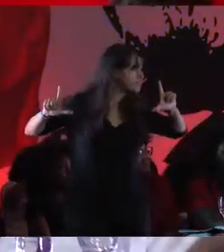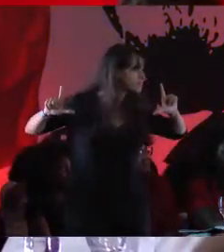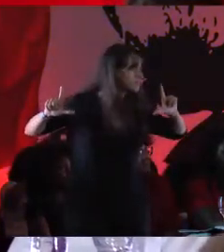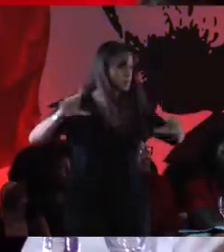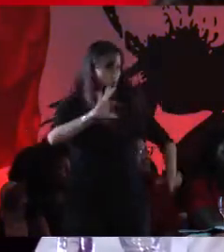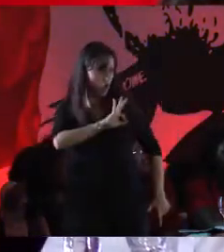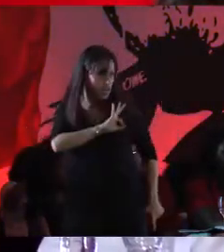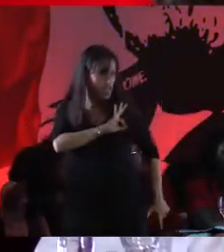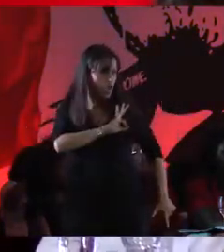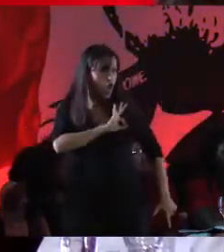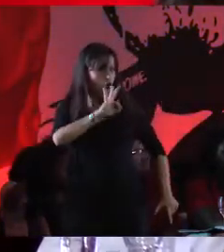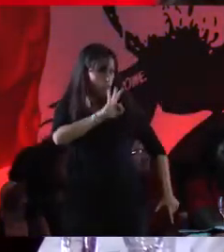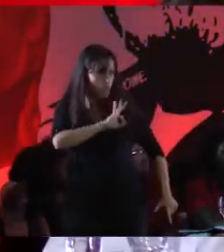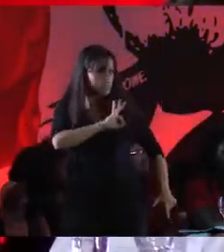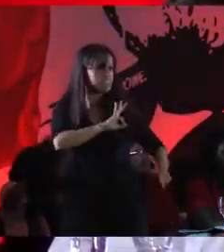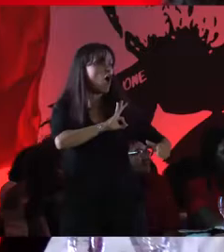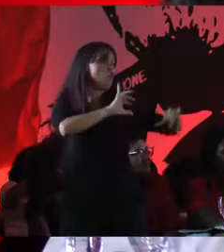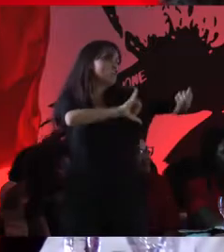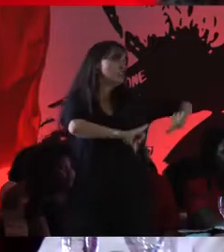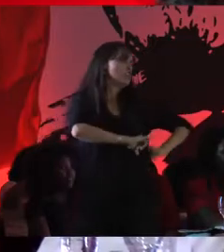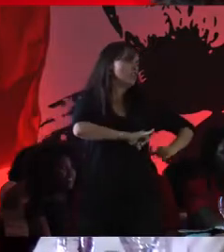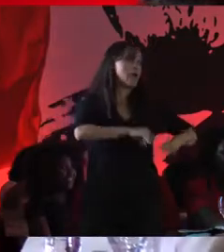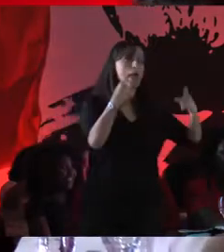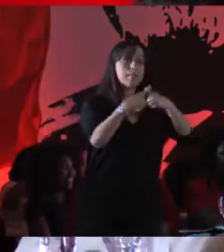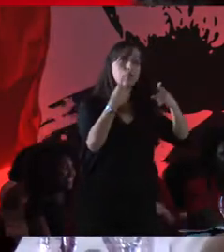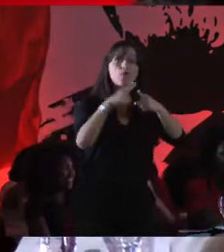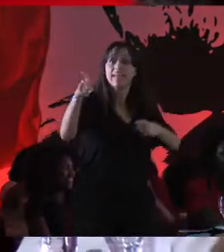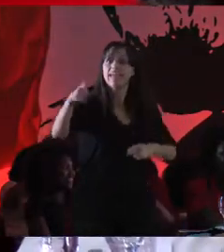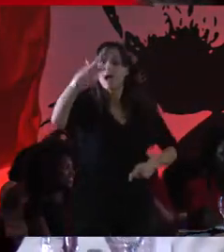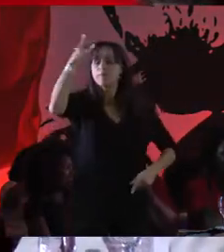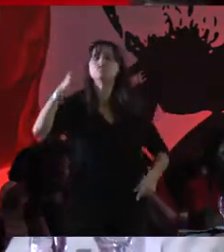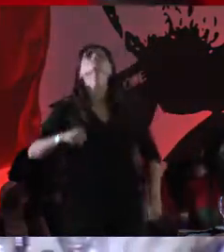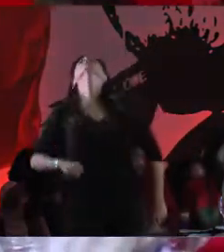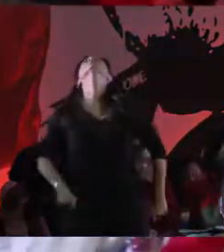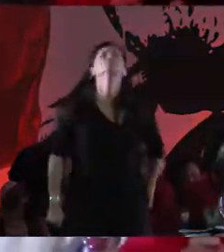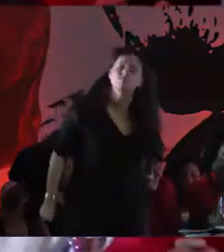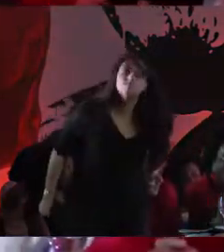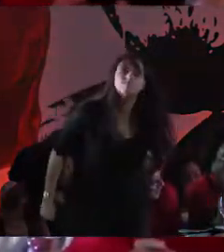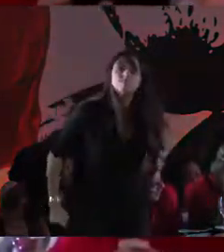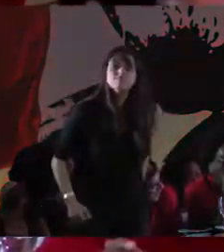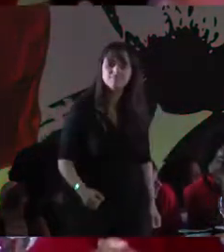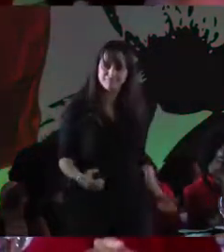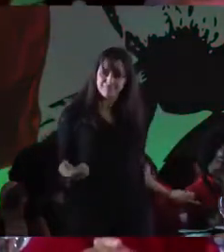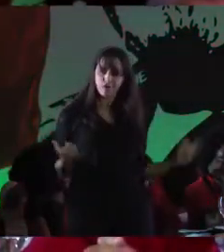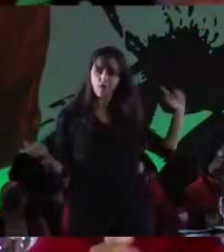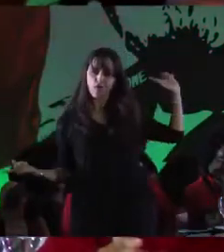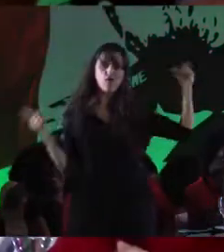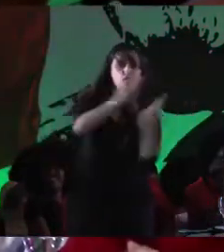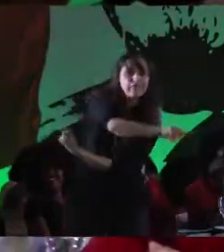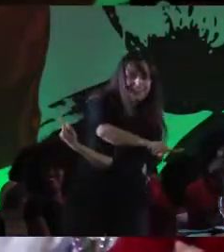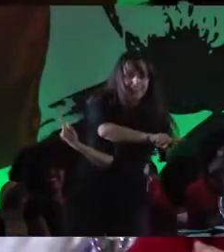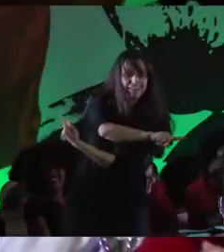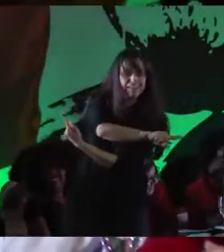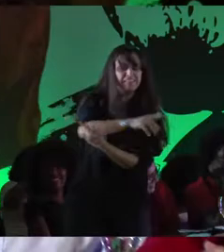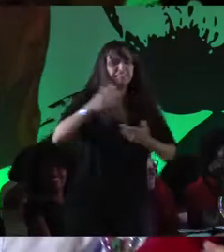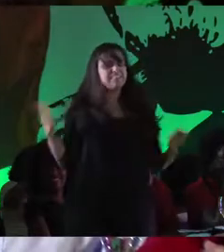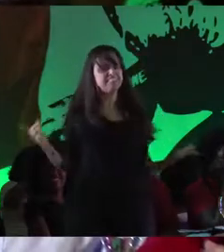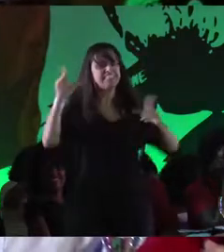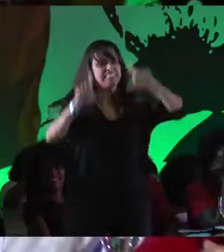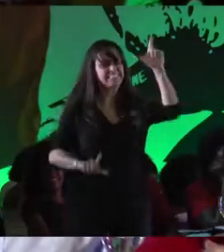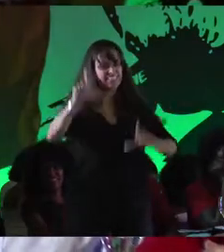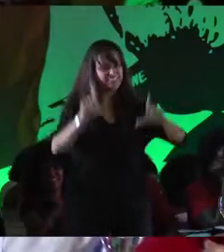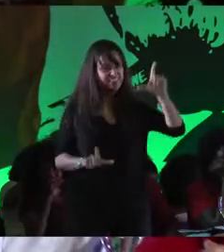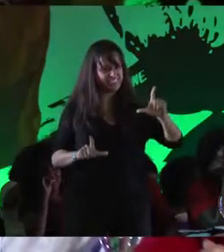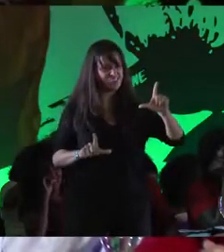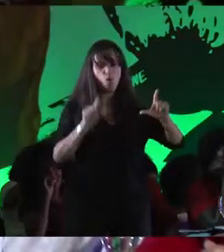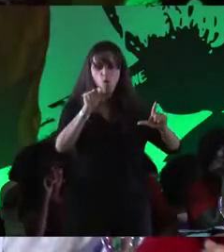Policial agredido com cabeçada na mão. Os fins não justificam os meios de comunicação. Se a versão